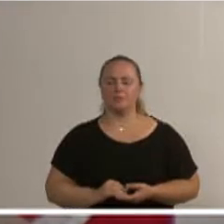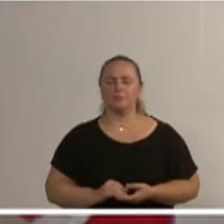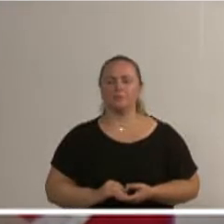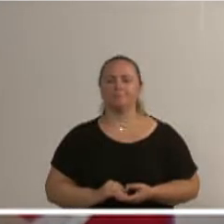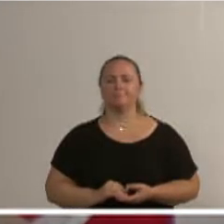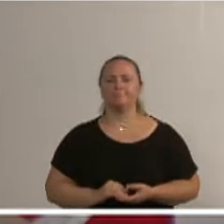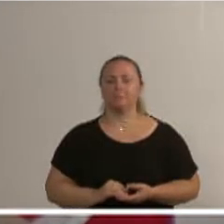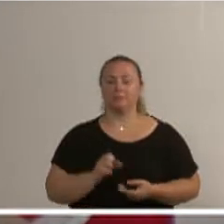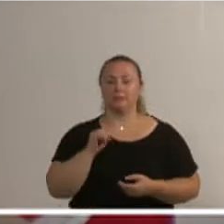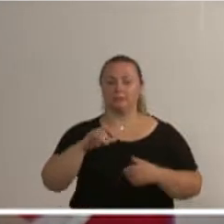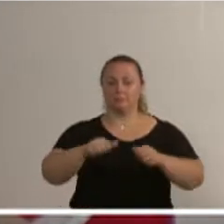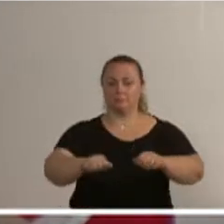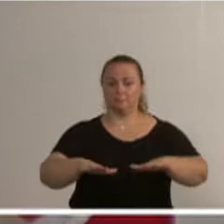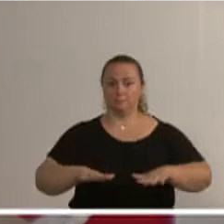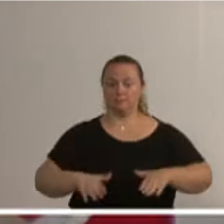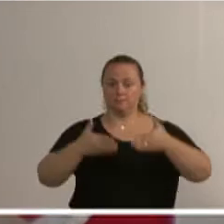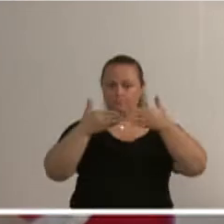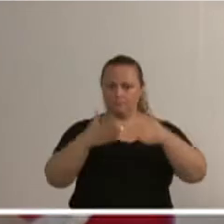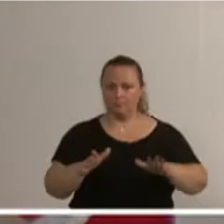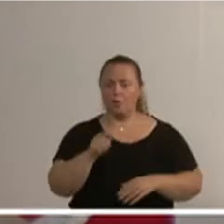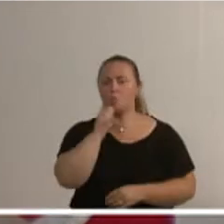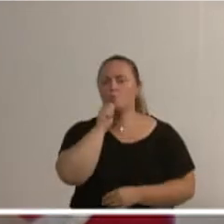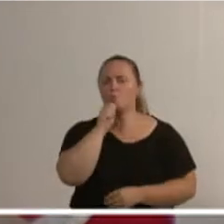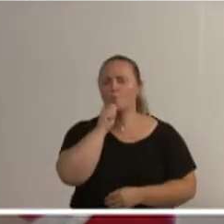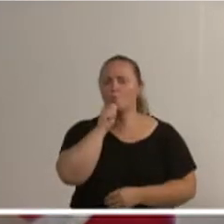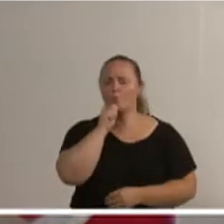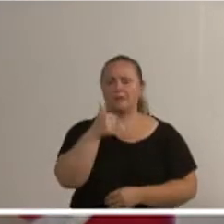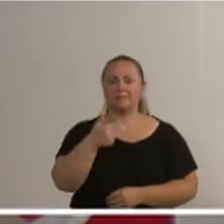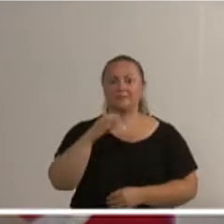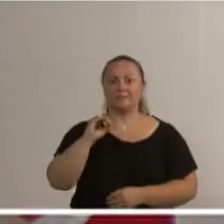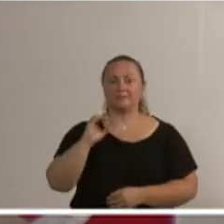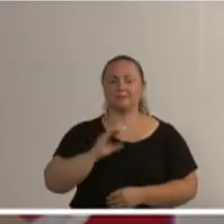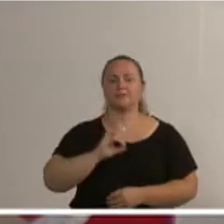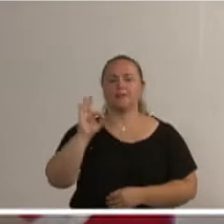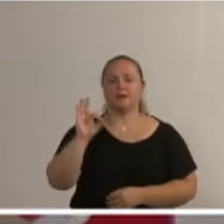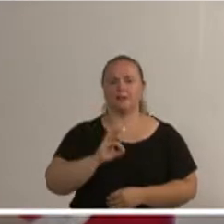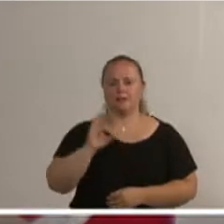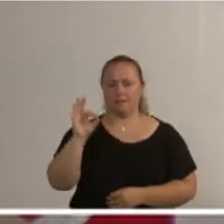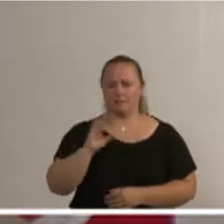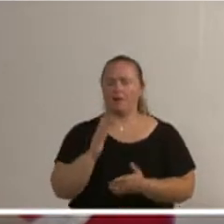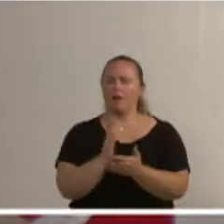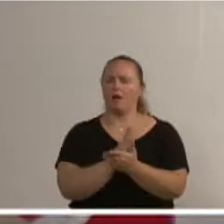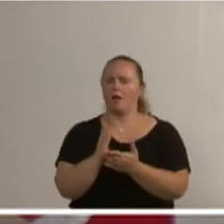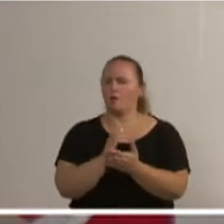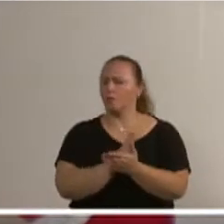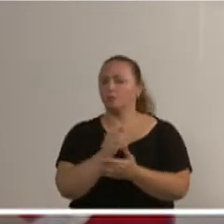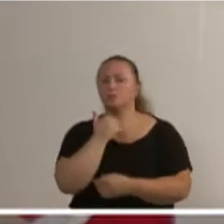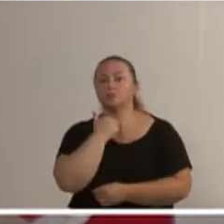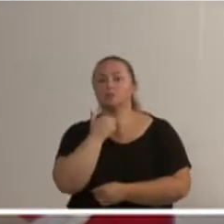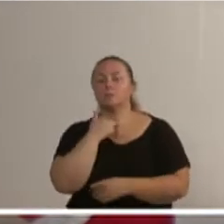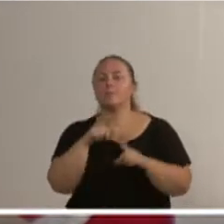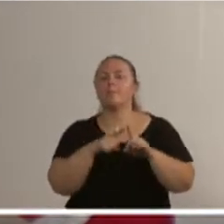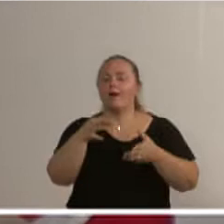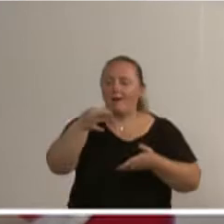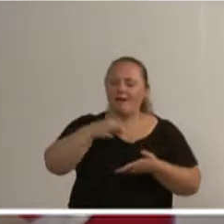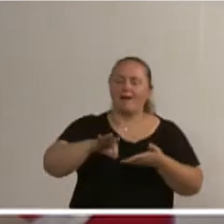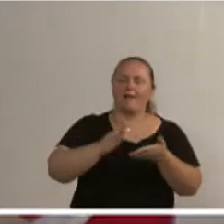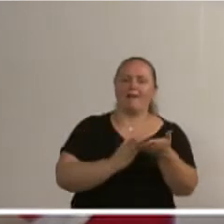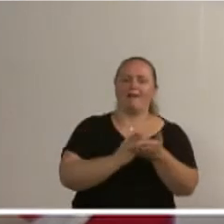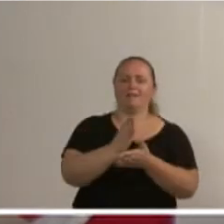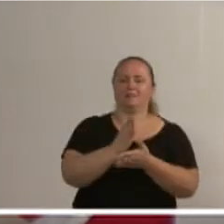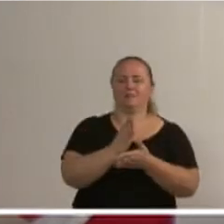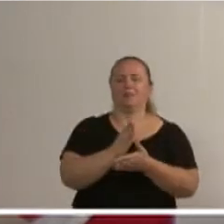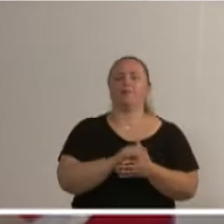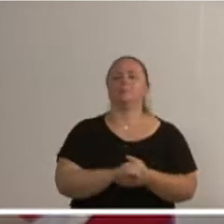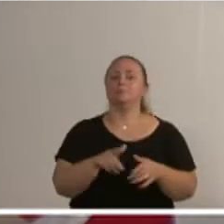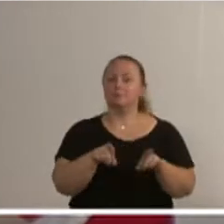100% de aprovação dos nossos vereadores. Porque todos eles já justificaram não poder estar aqui, mas todos eles, assim como o presidente da